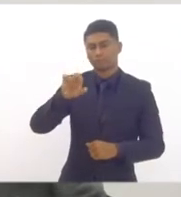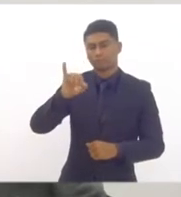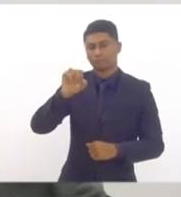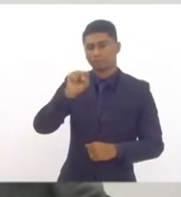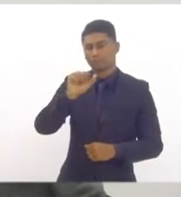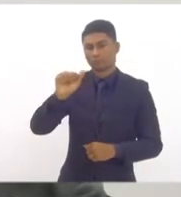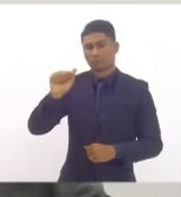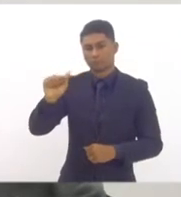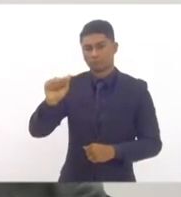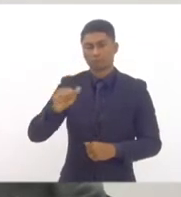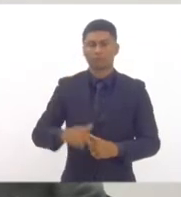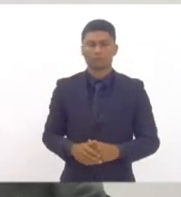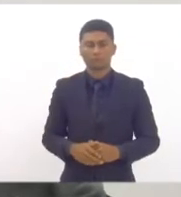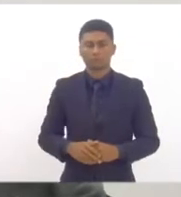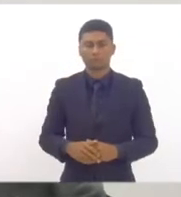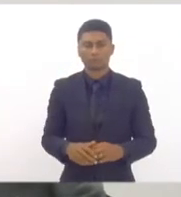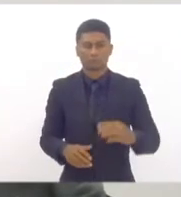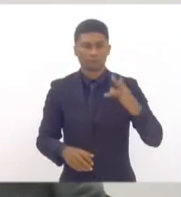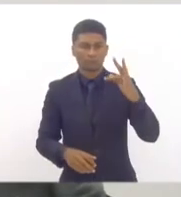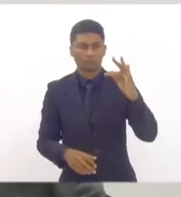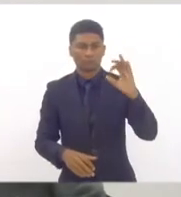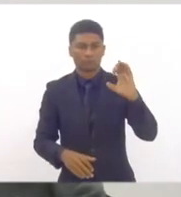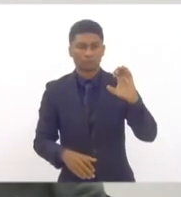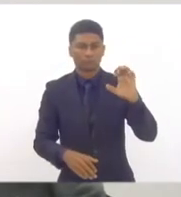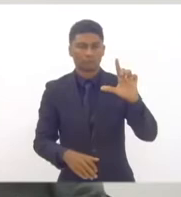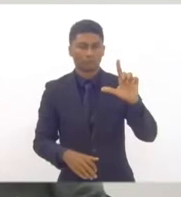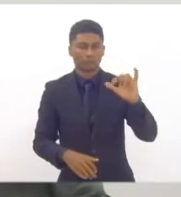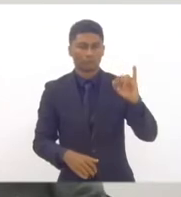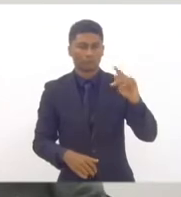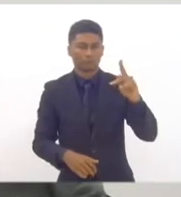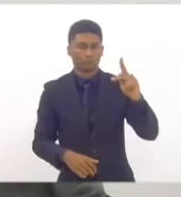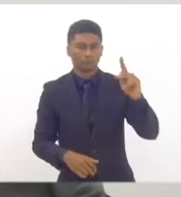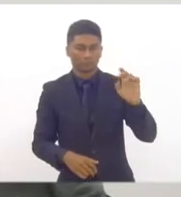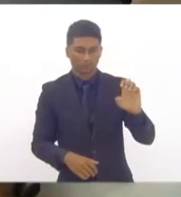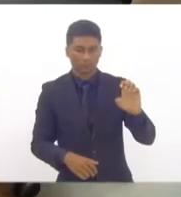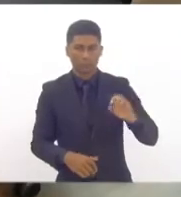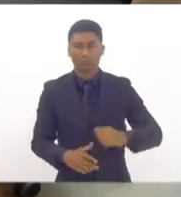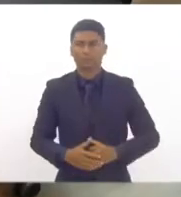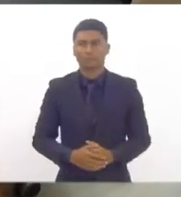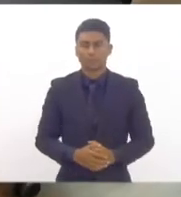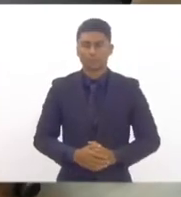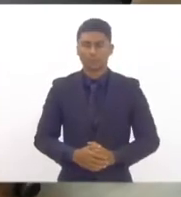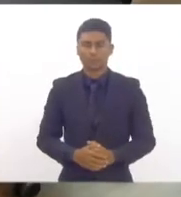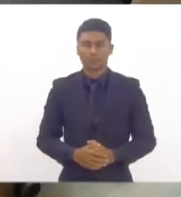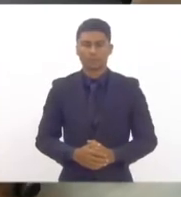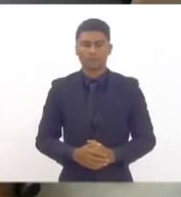Freitas e o candidato Felipe Gomes Ferreira de Oliveira.